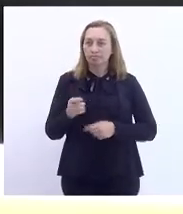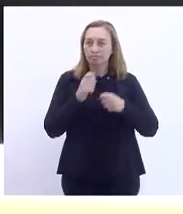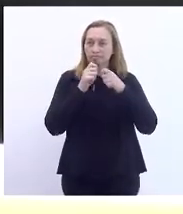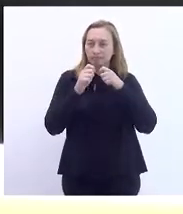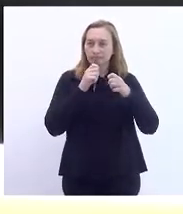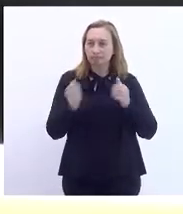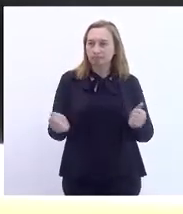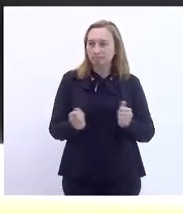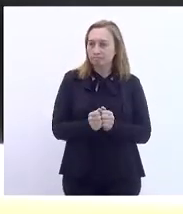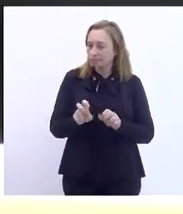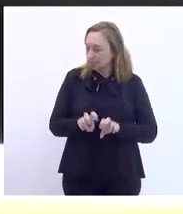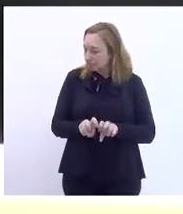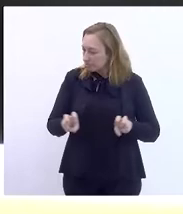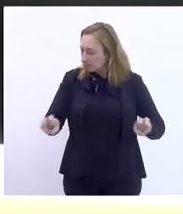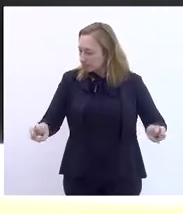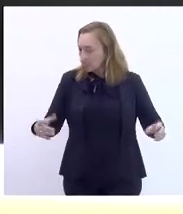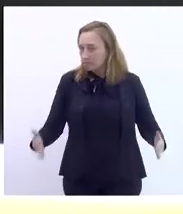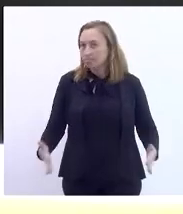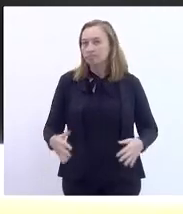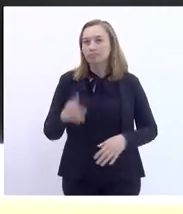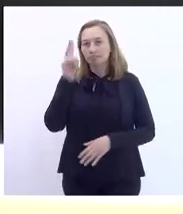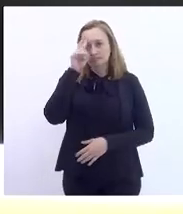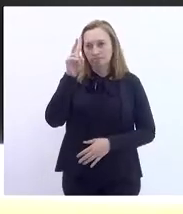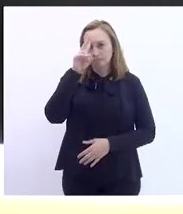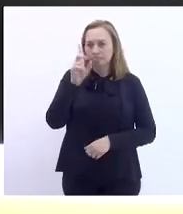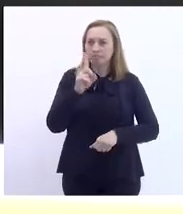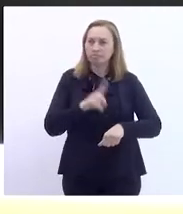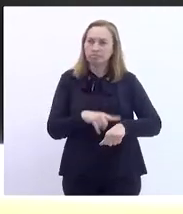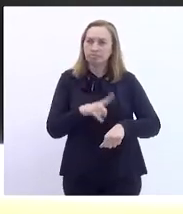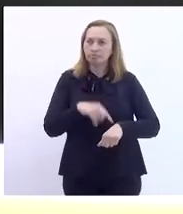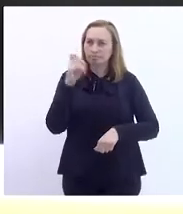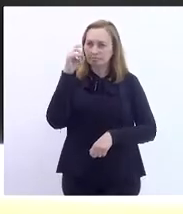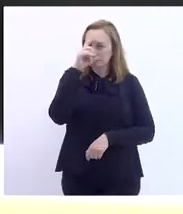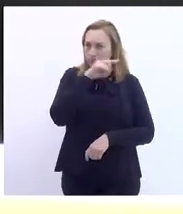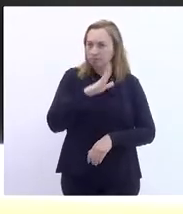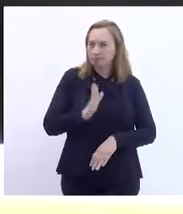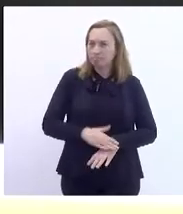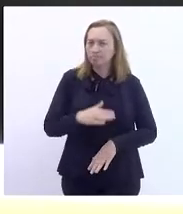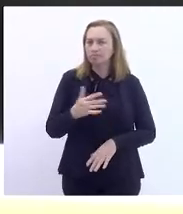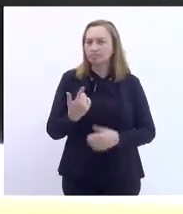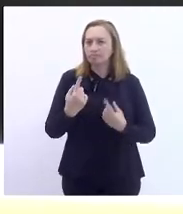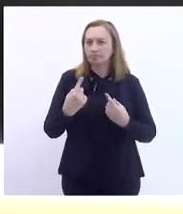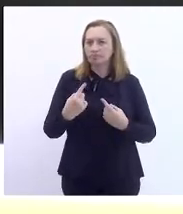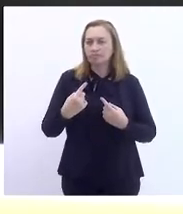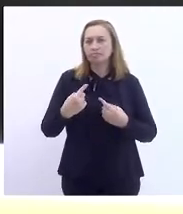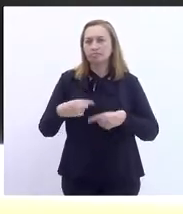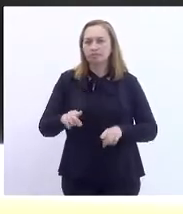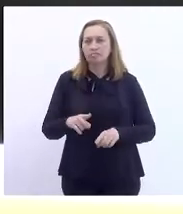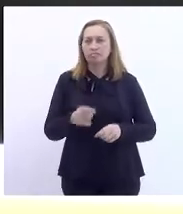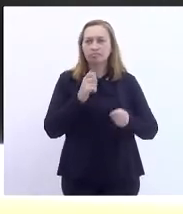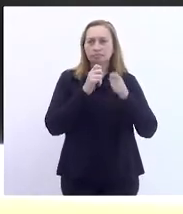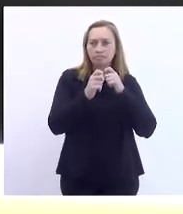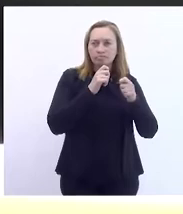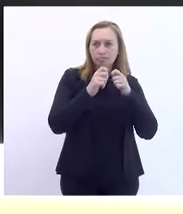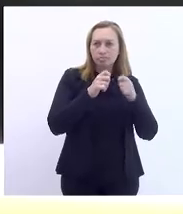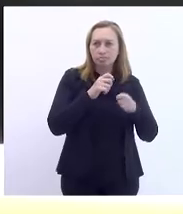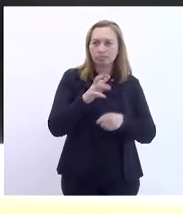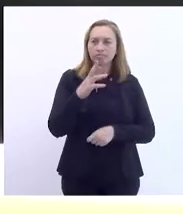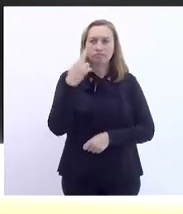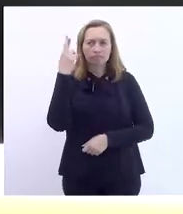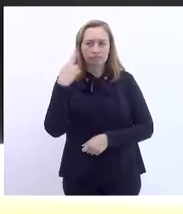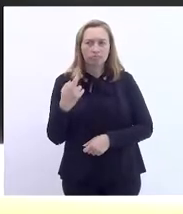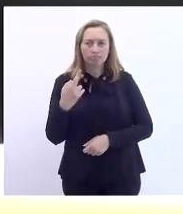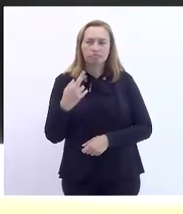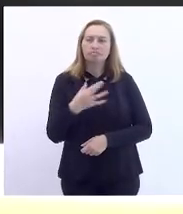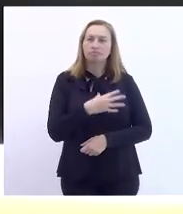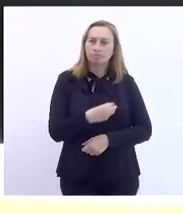conosco Lembrando que nós estamos em um momento muito duro né mais um ataque a empresa Renata jornalista Eu tenho um